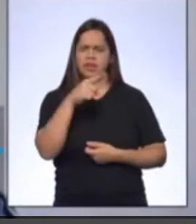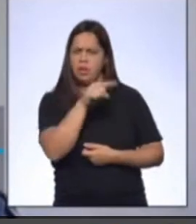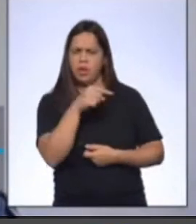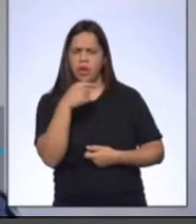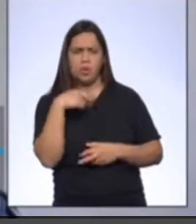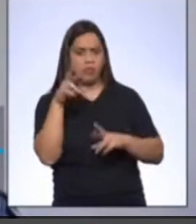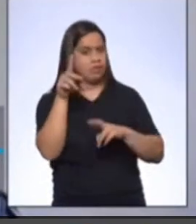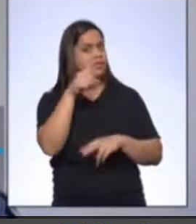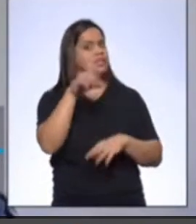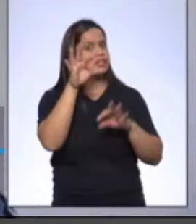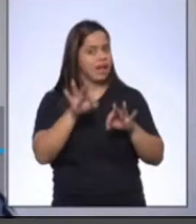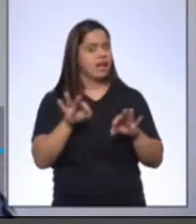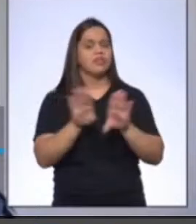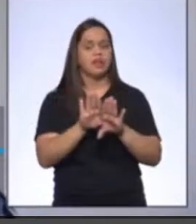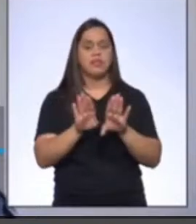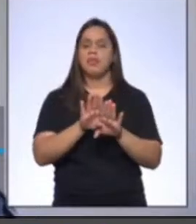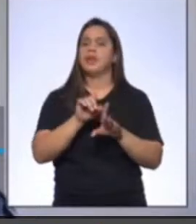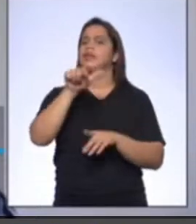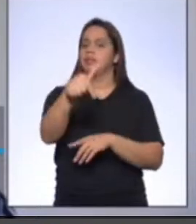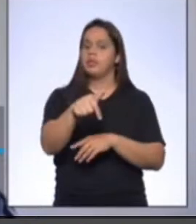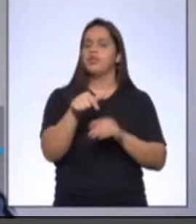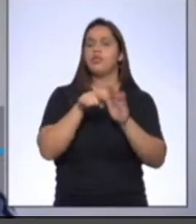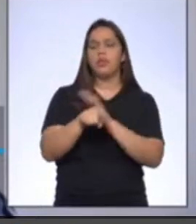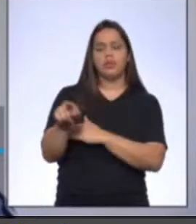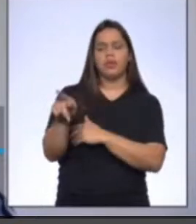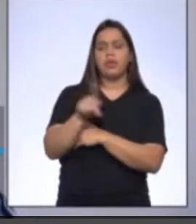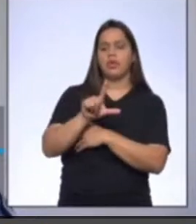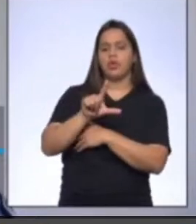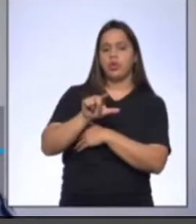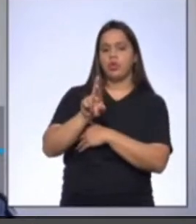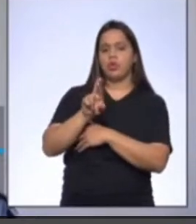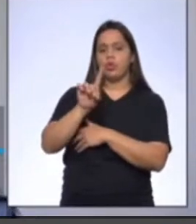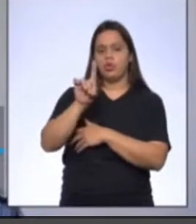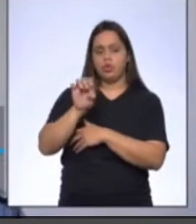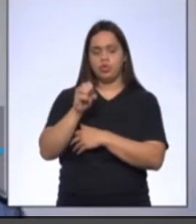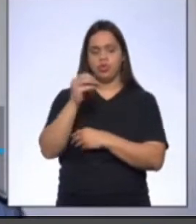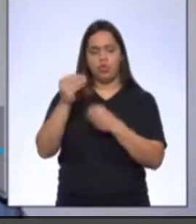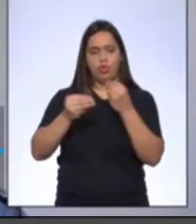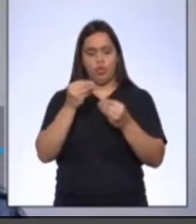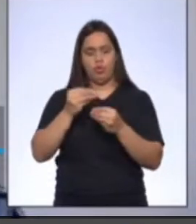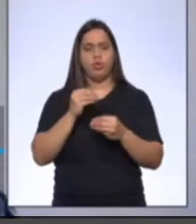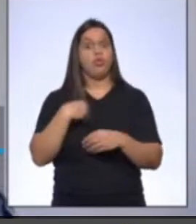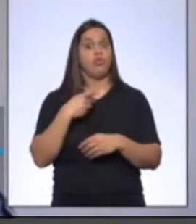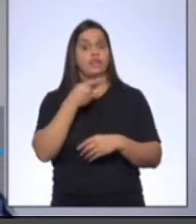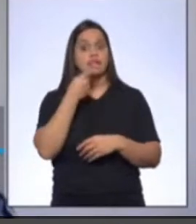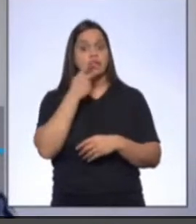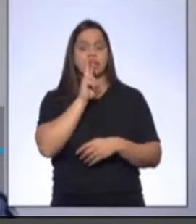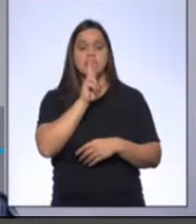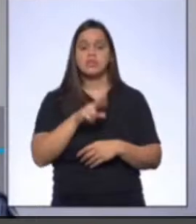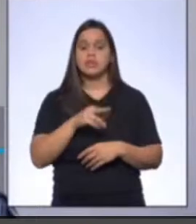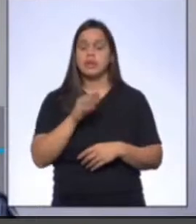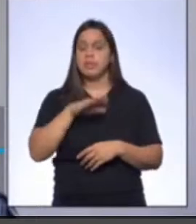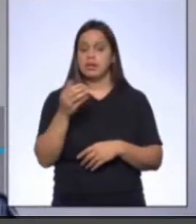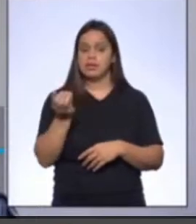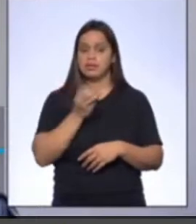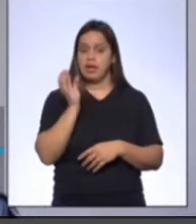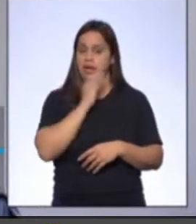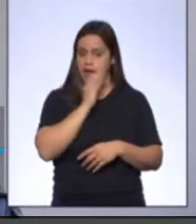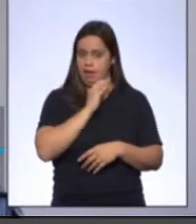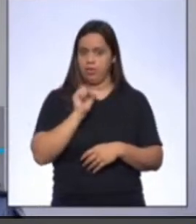bom? Já eu vou perguntar para a Lourdes como tá. Eu vou acelerar um pouquinho e aí eu pergunto, tá bom? Se precisar, a gente volta o slide.